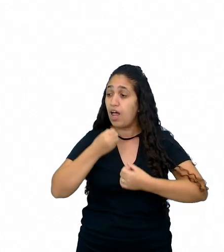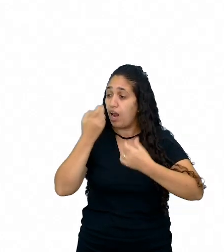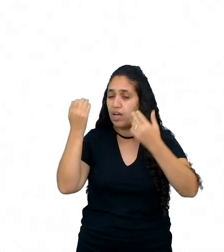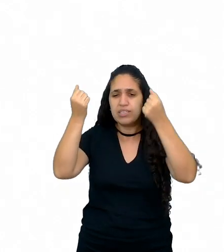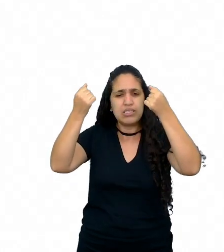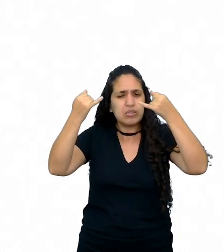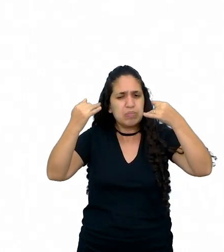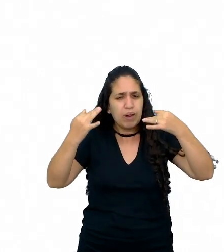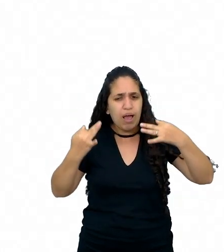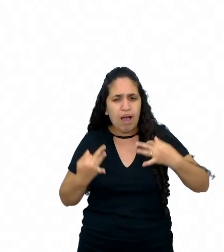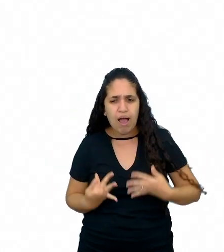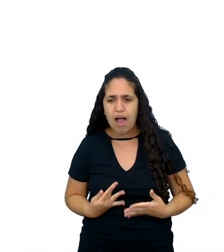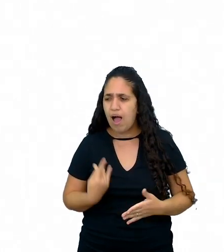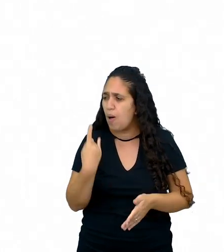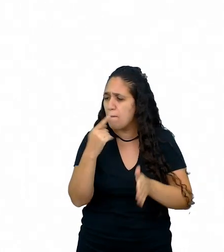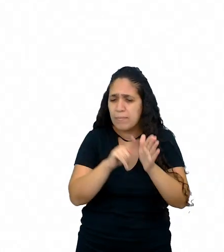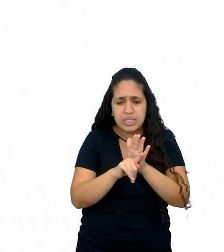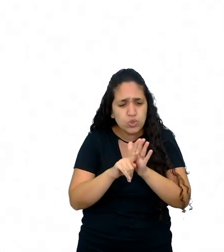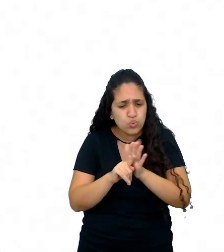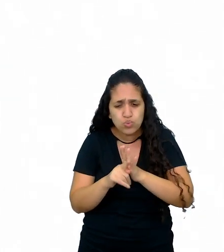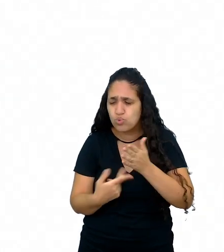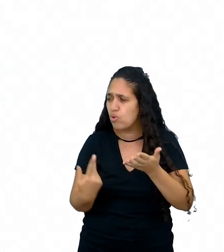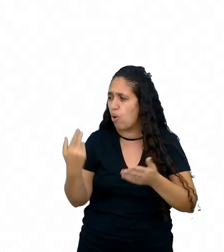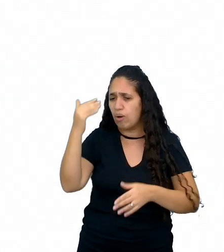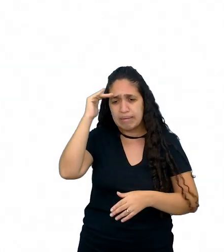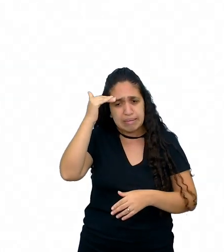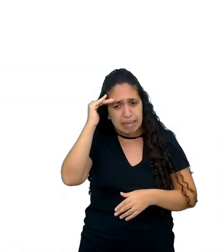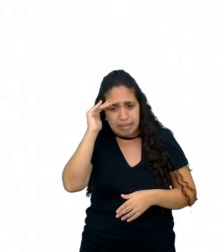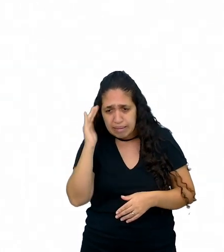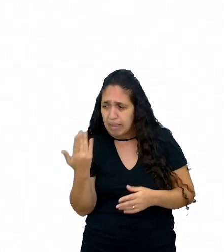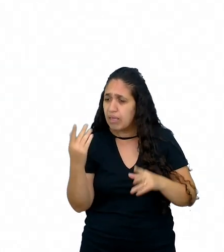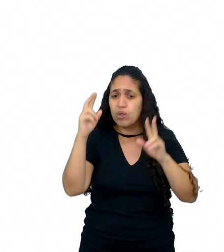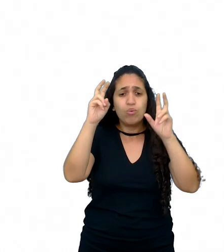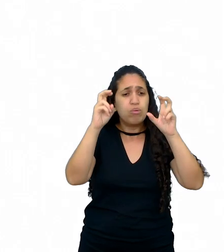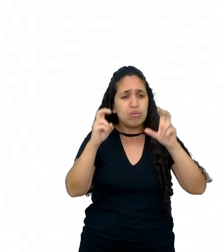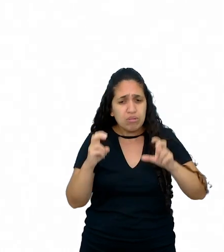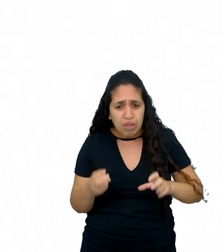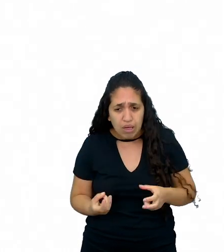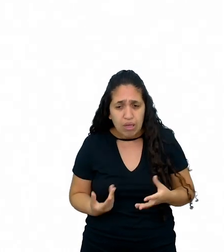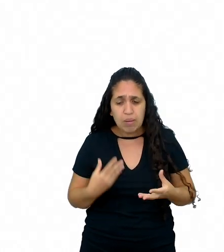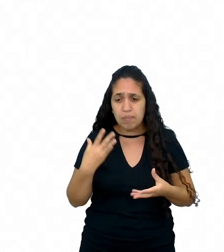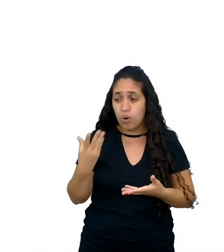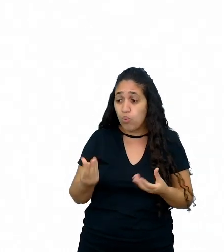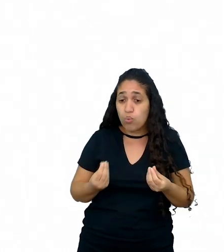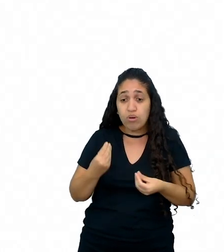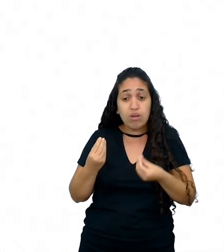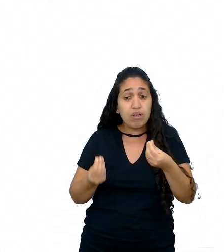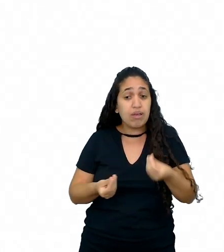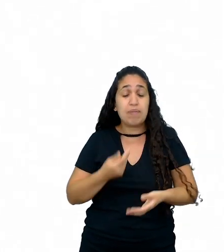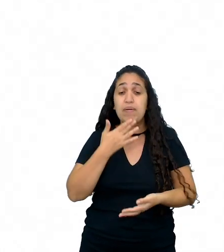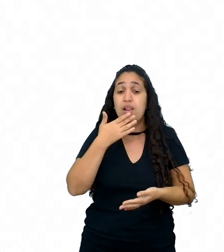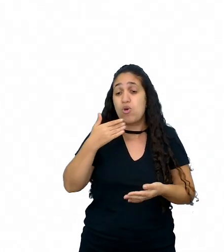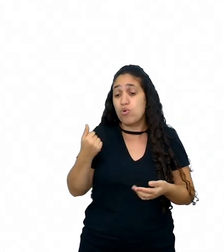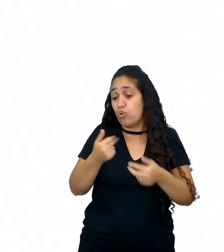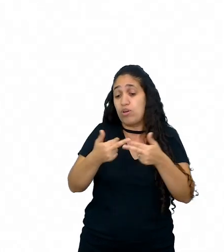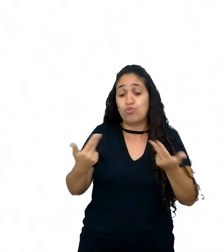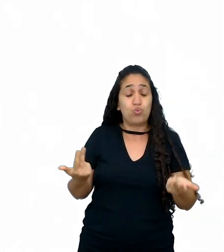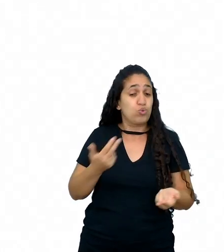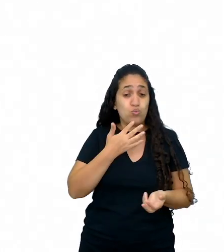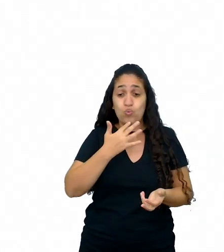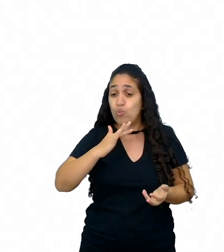eles entenderam, né, em relação àquele tema, o que contribuiu para eles, o que eles não conheciam e